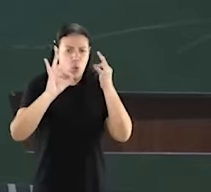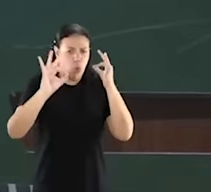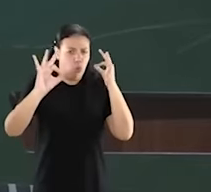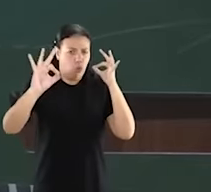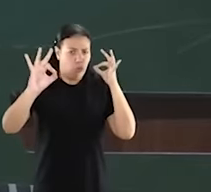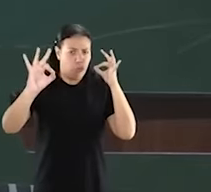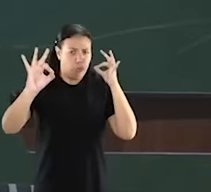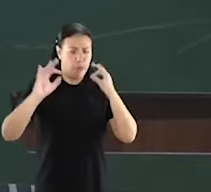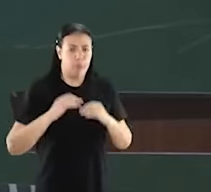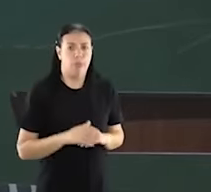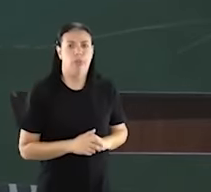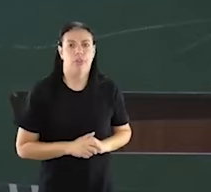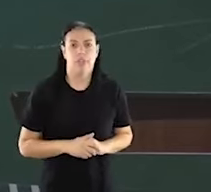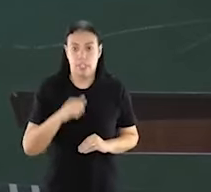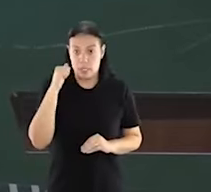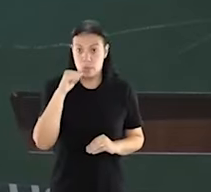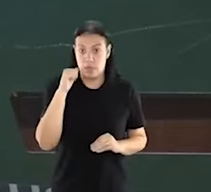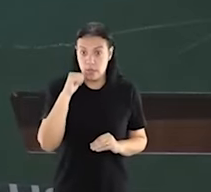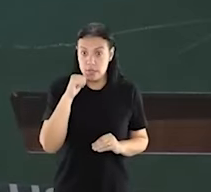E elas estão lá, indo,